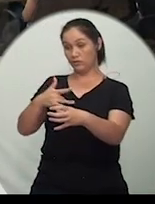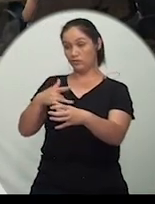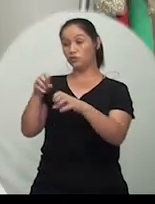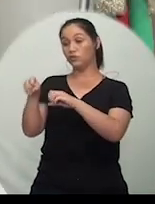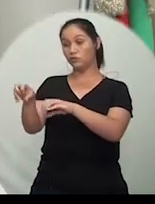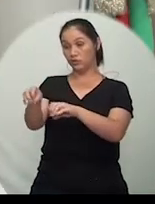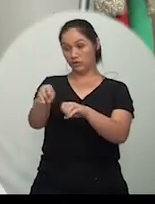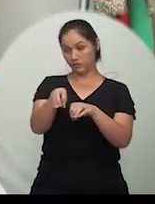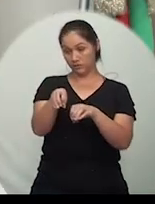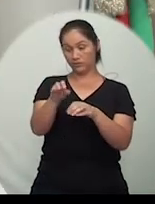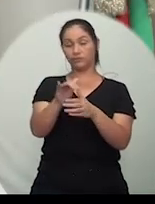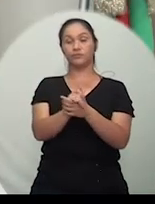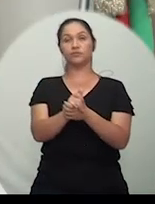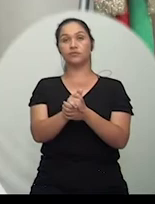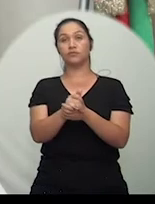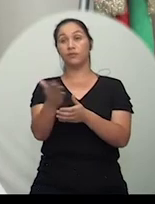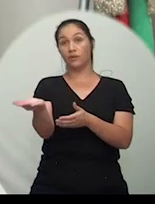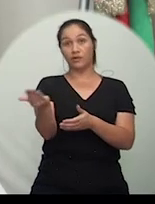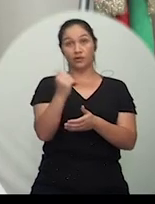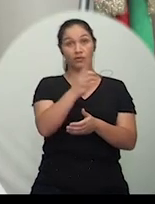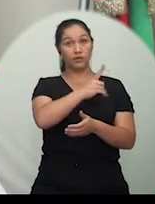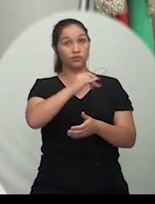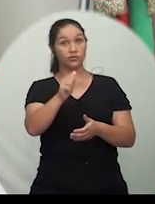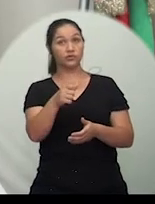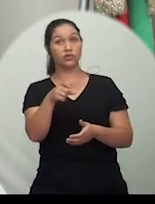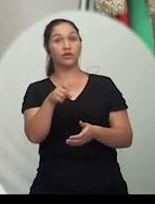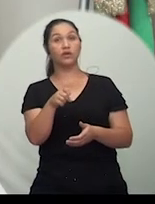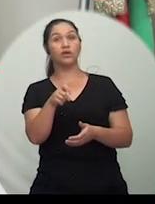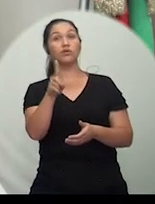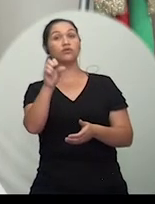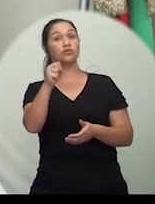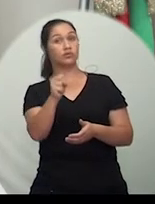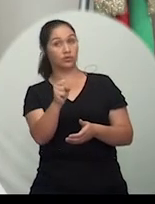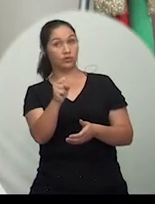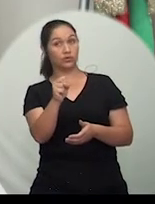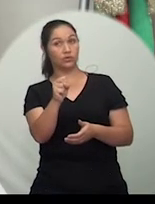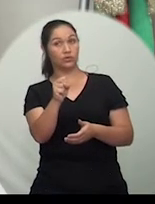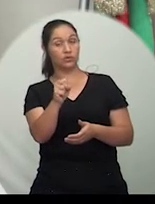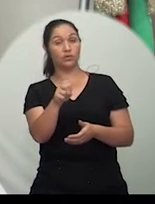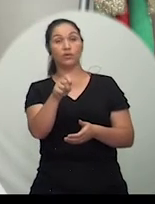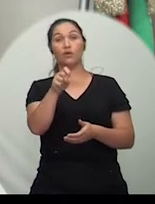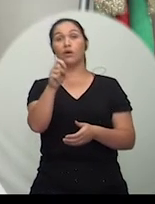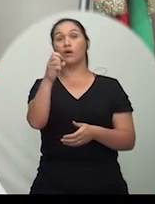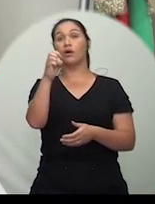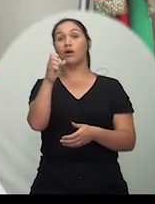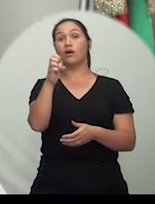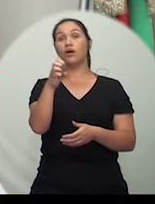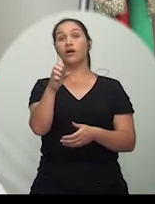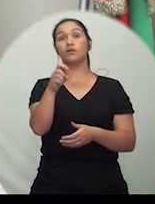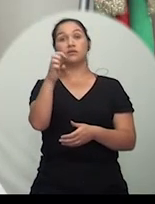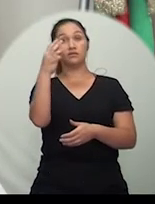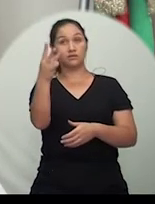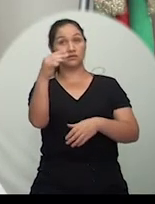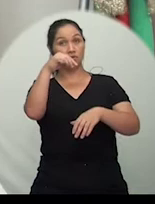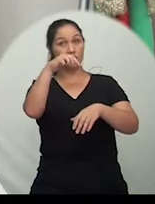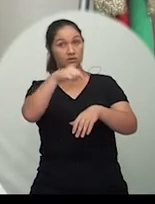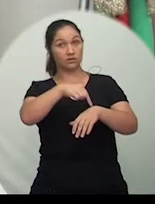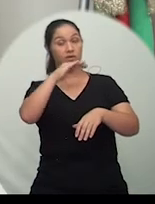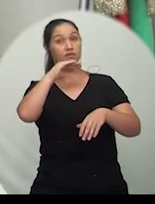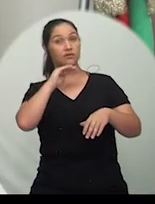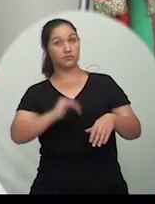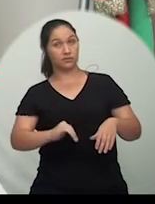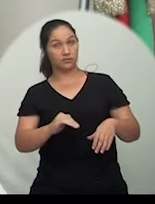Educação para dia 18, às 15 horas, reunião da comissão para relatar alguns